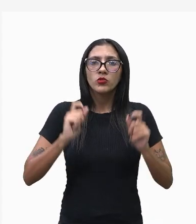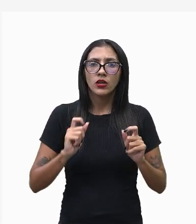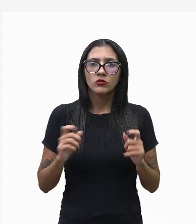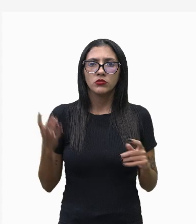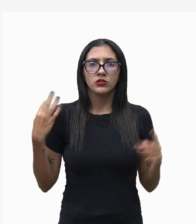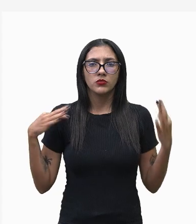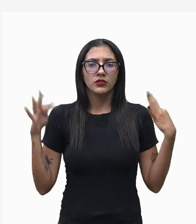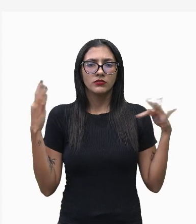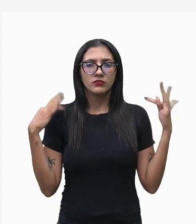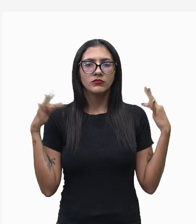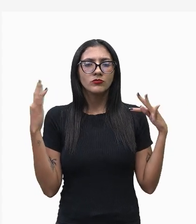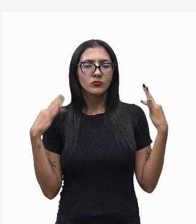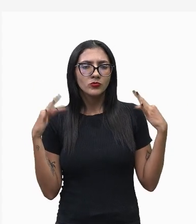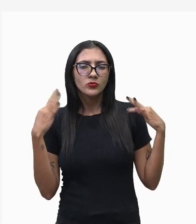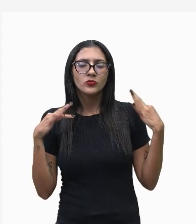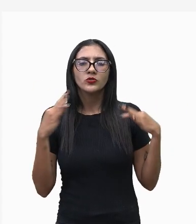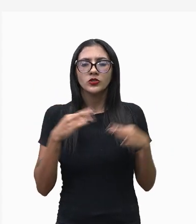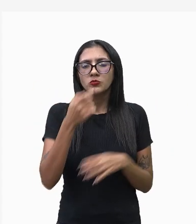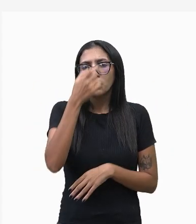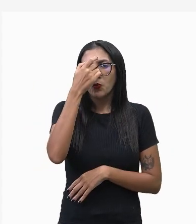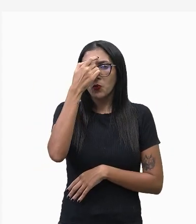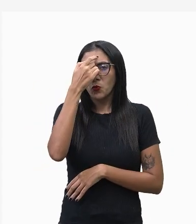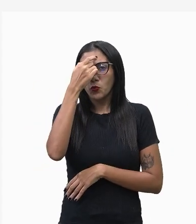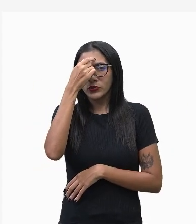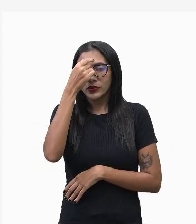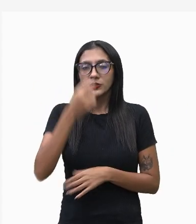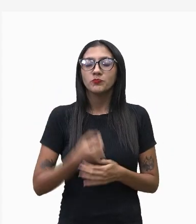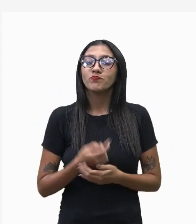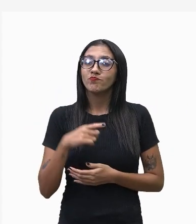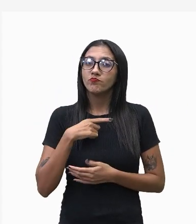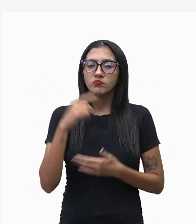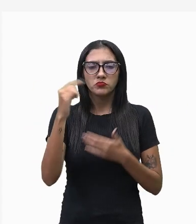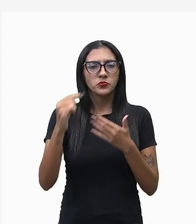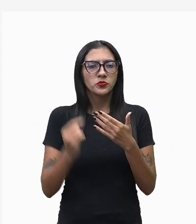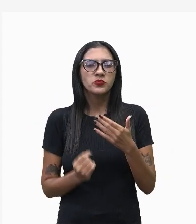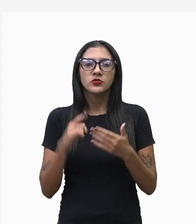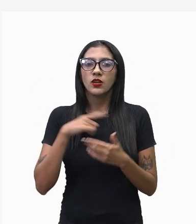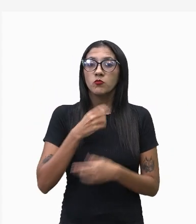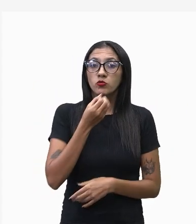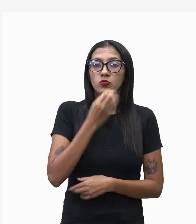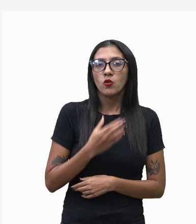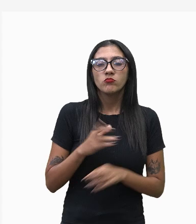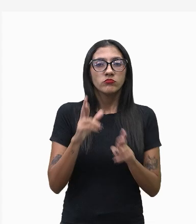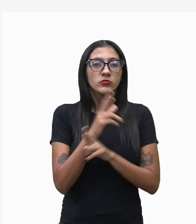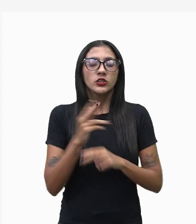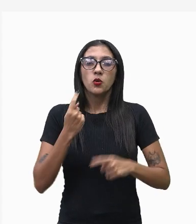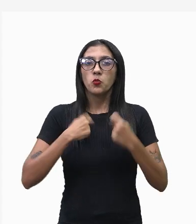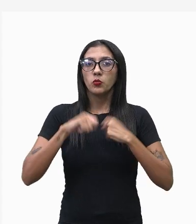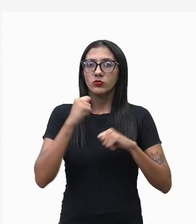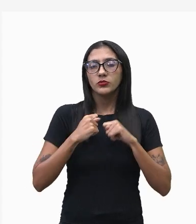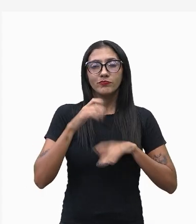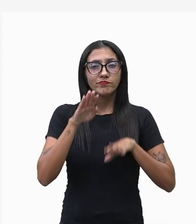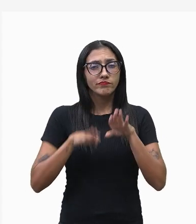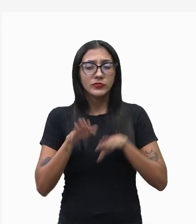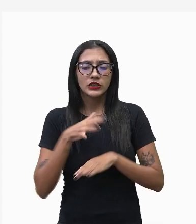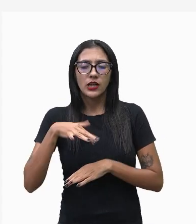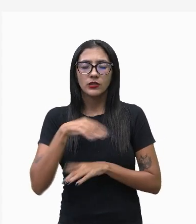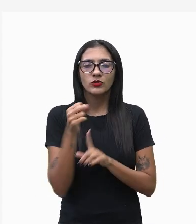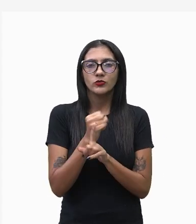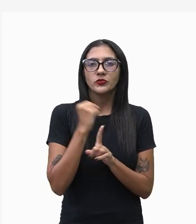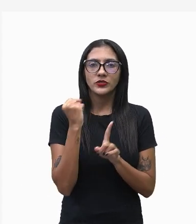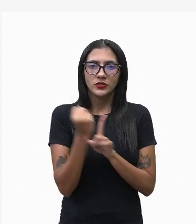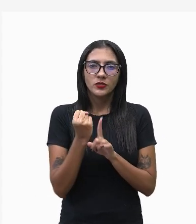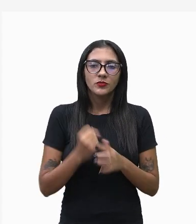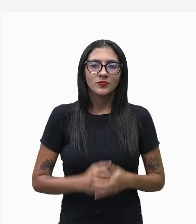sustentável. E isso gera benefícios que são aí associados à economia de determinada sociedade, não é isso? E